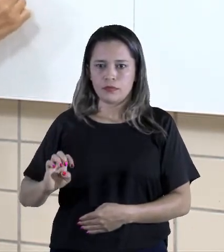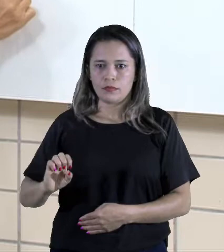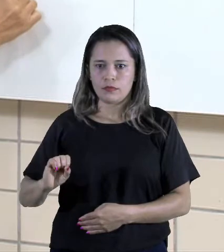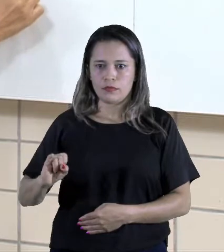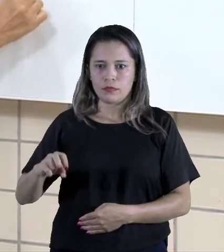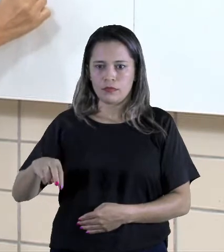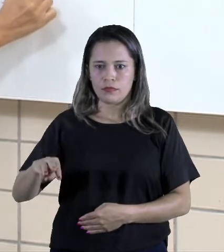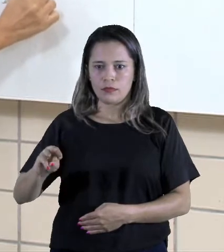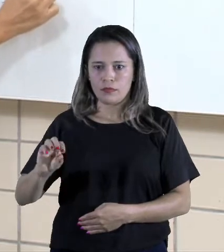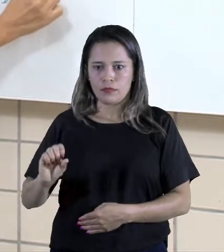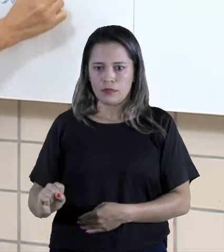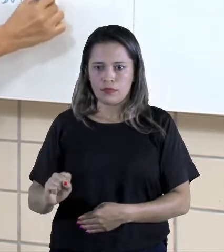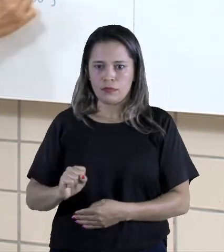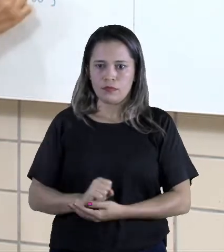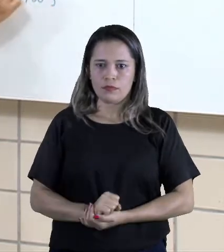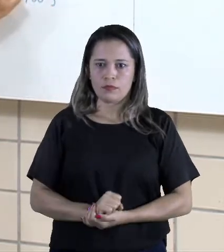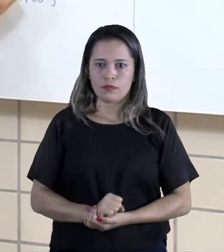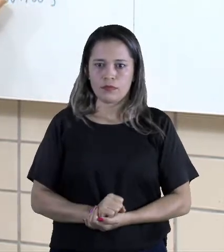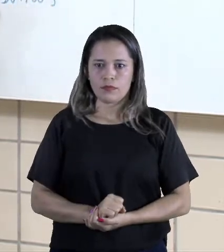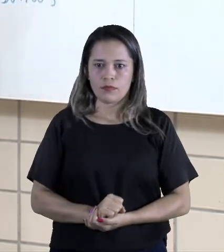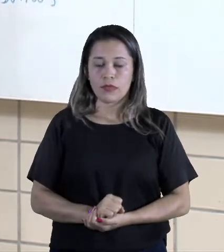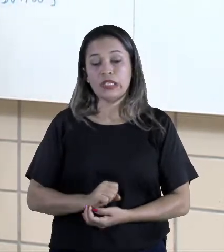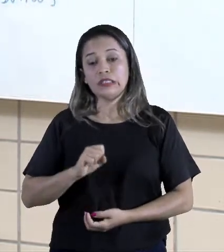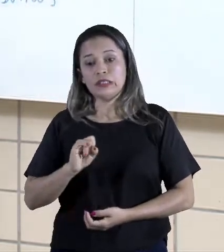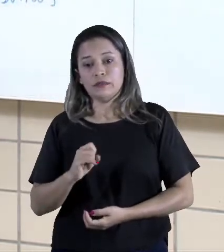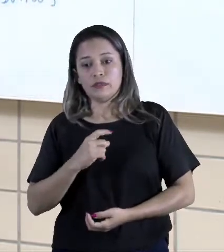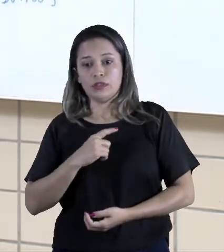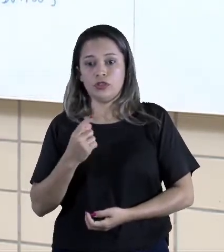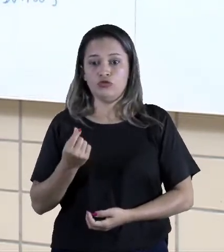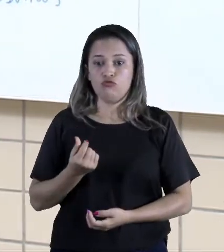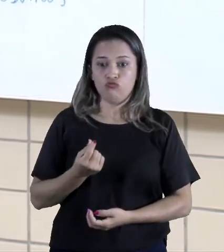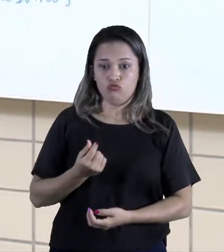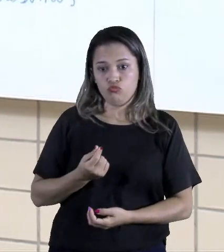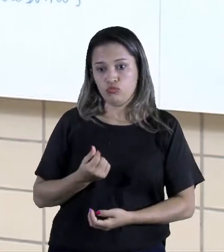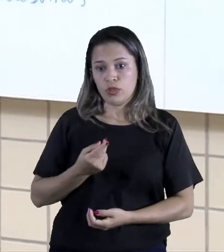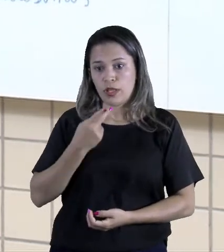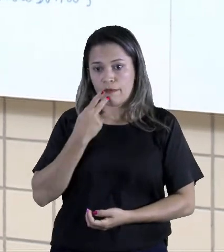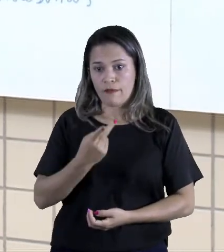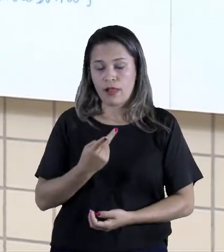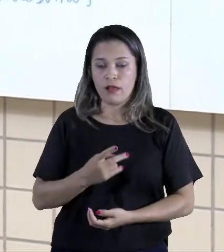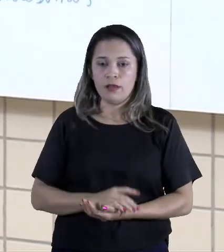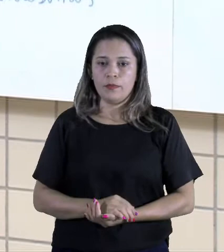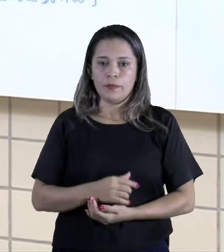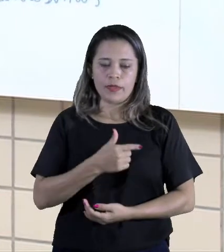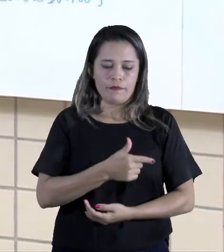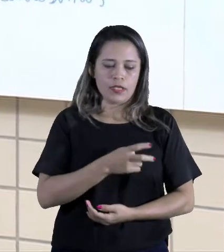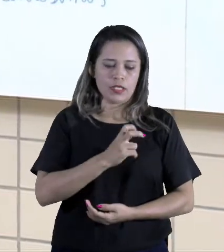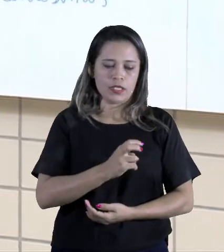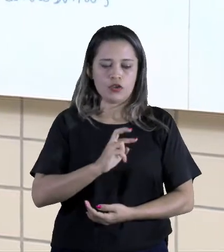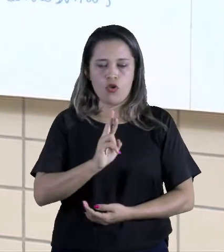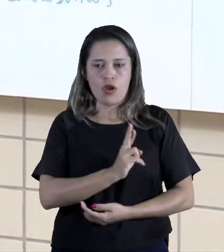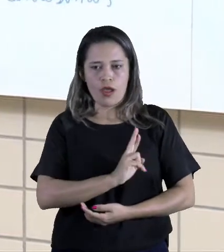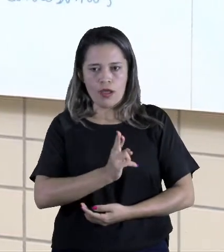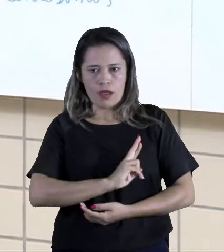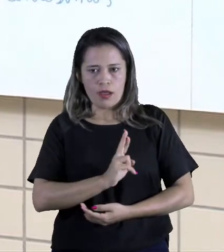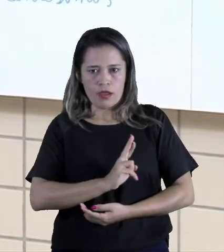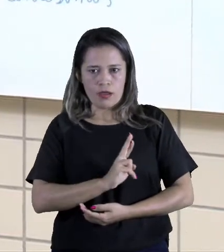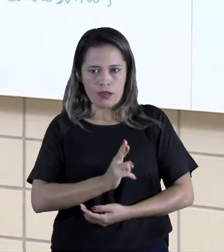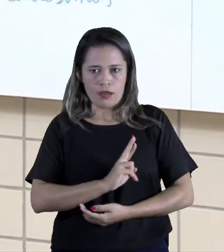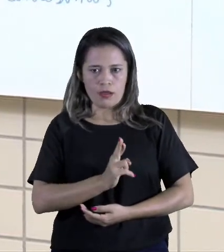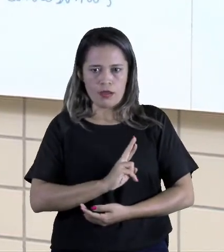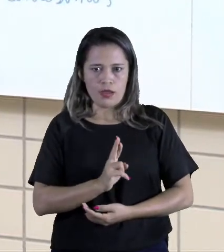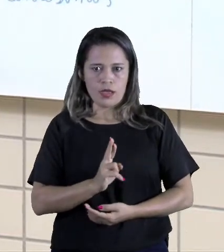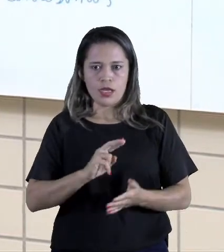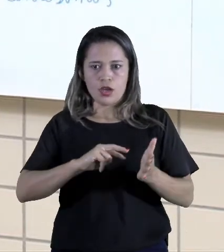centésimos. Se fosse em dinheiro, nós iríamos ler 25 reais, vai